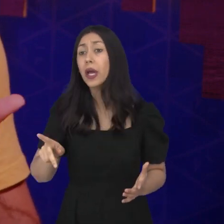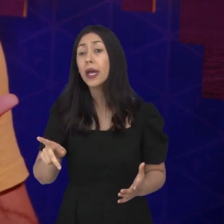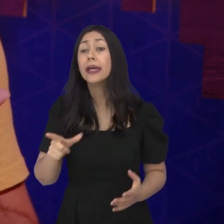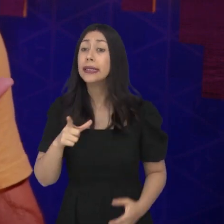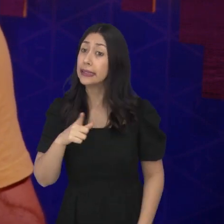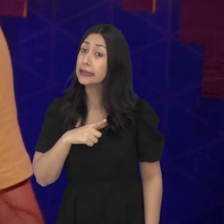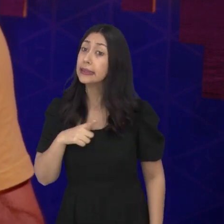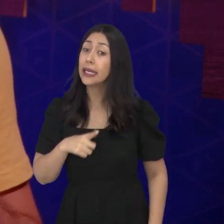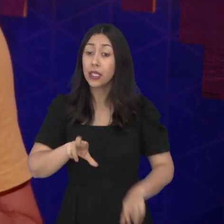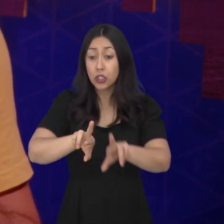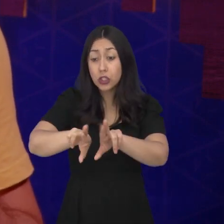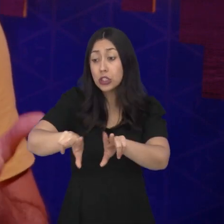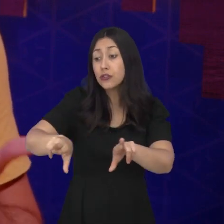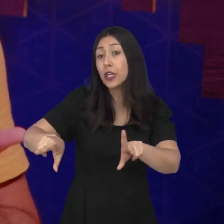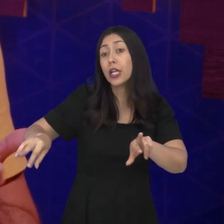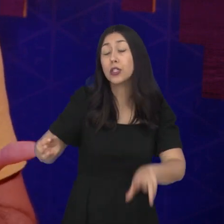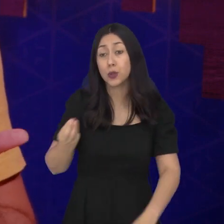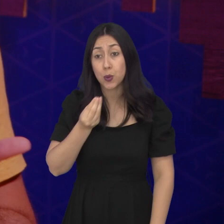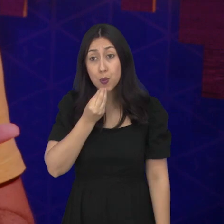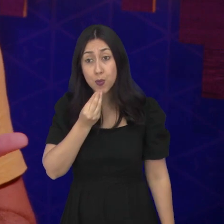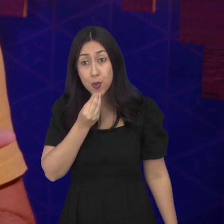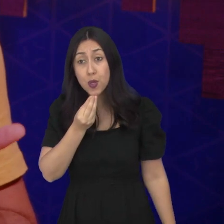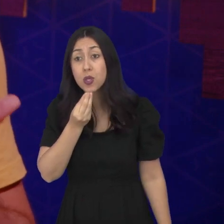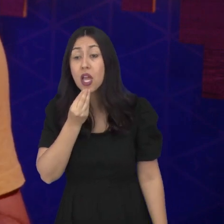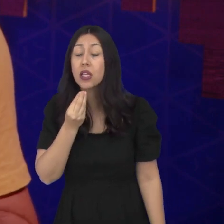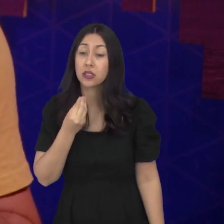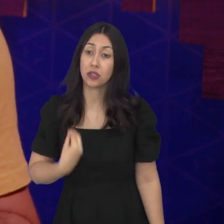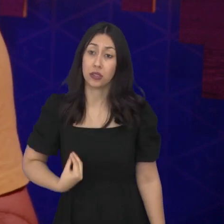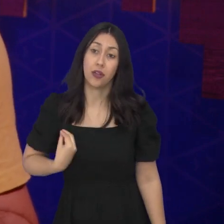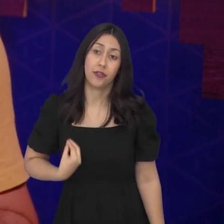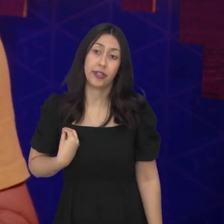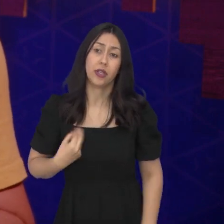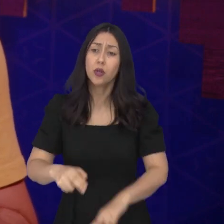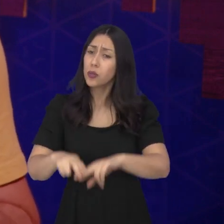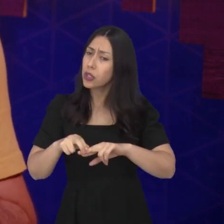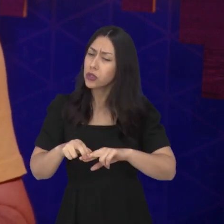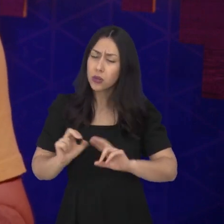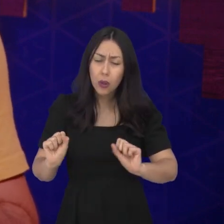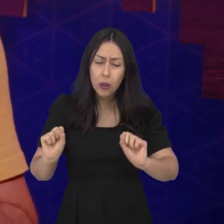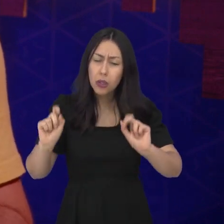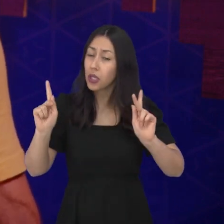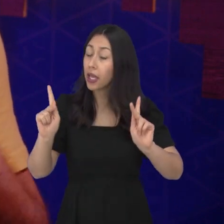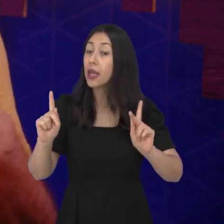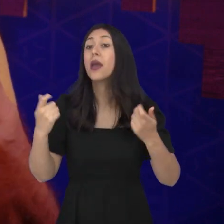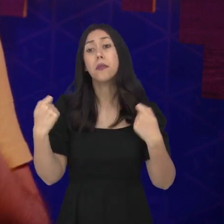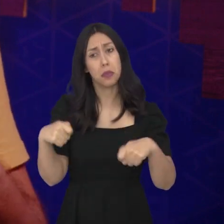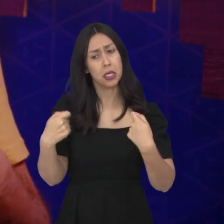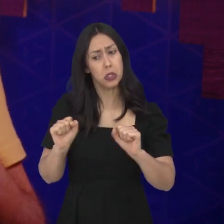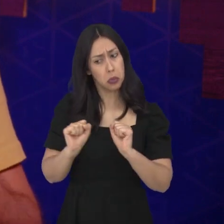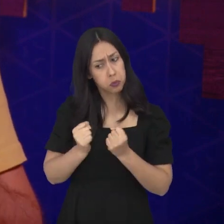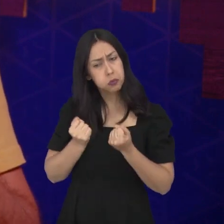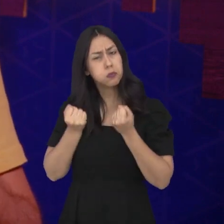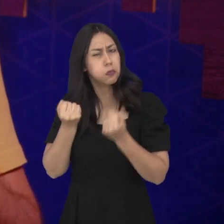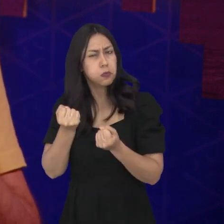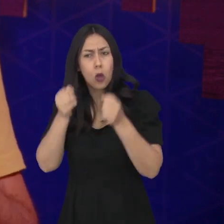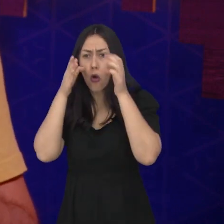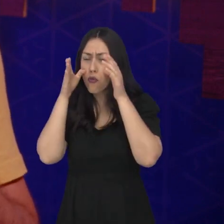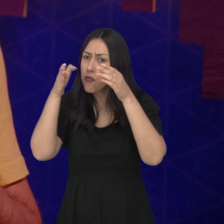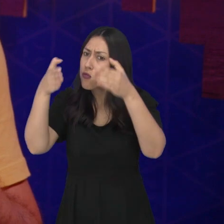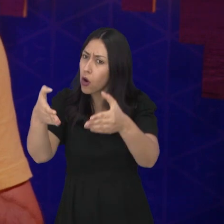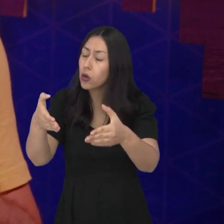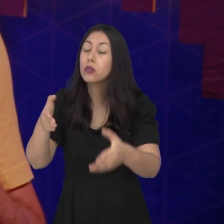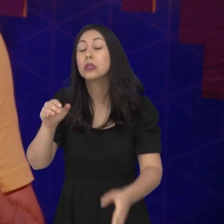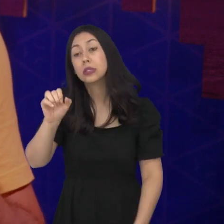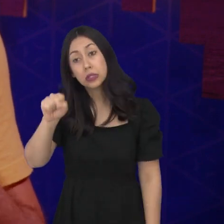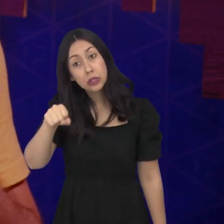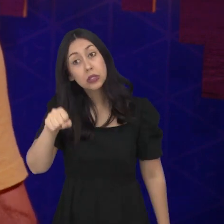que fazer. Você vai ter outras escolhas para fazer durante a sua vida, entendeu? Então tá tudo bem. Coloque intensidade aí